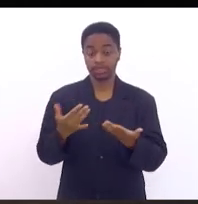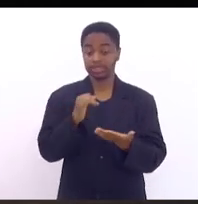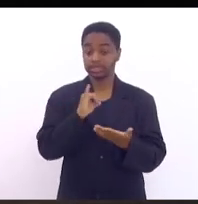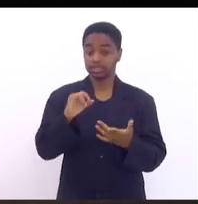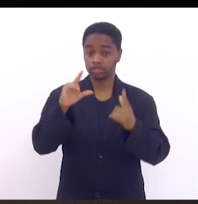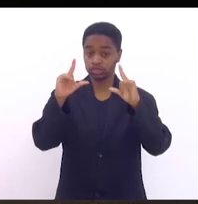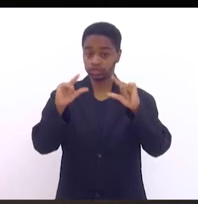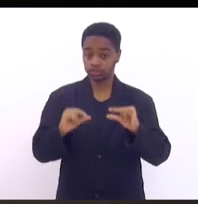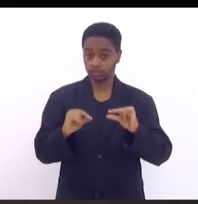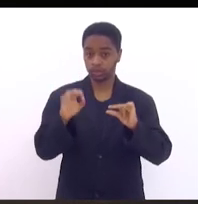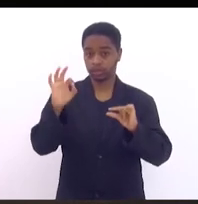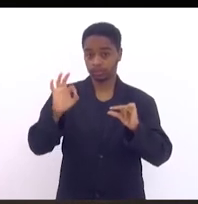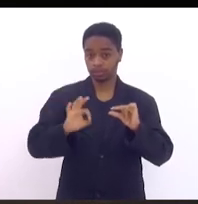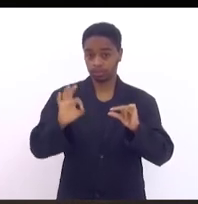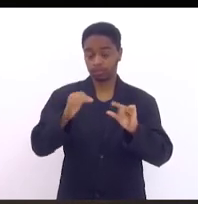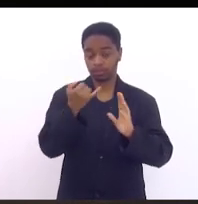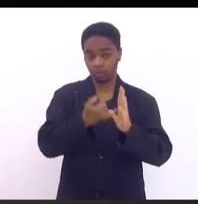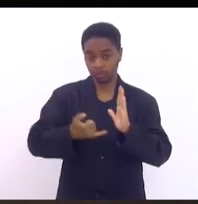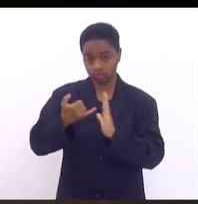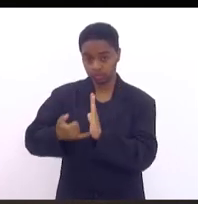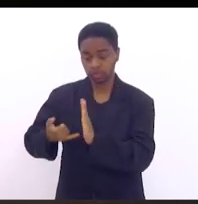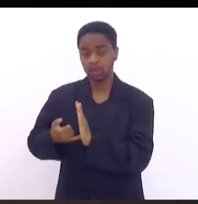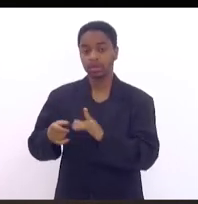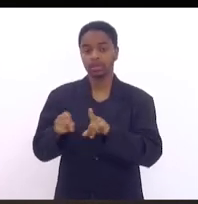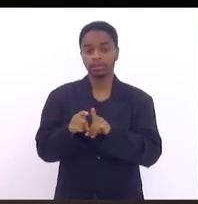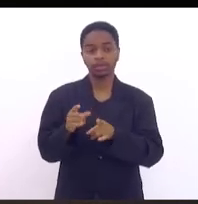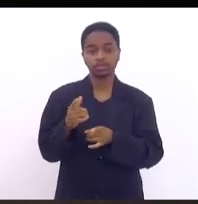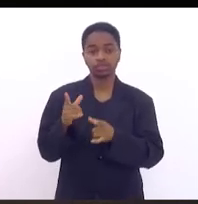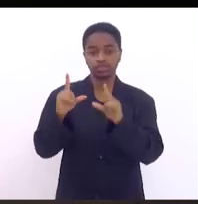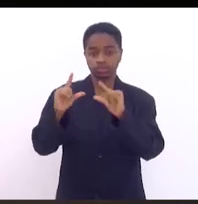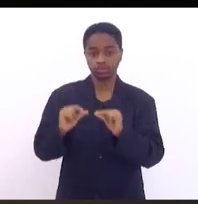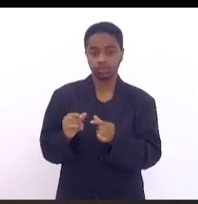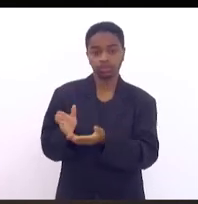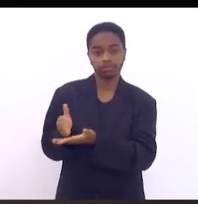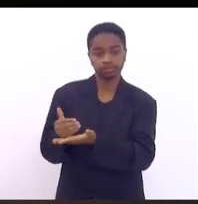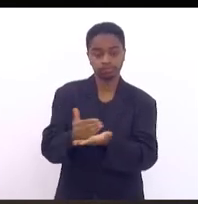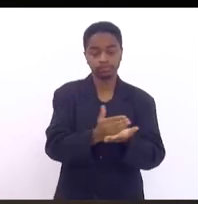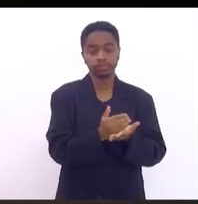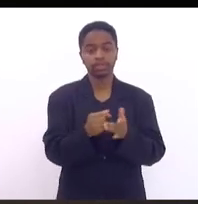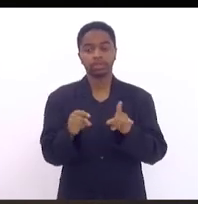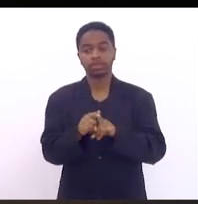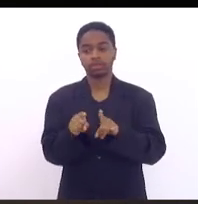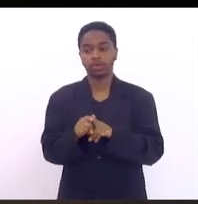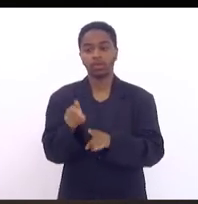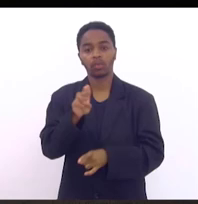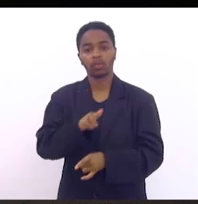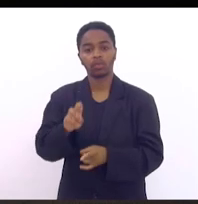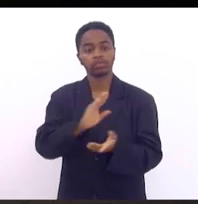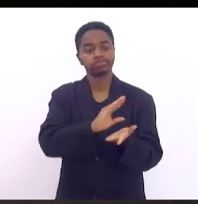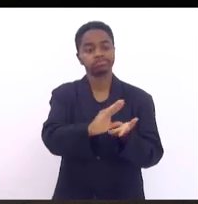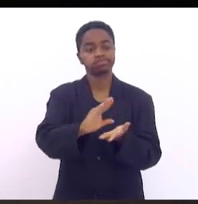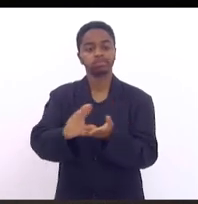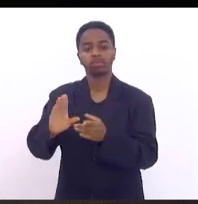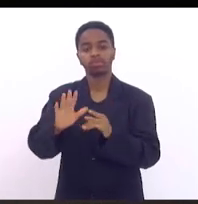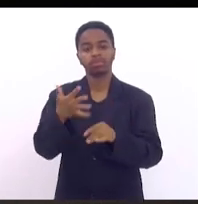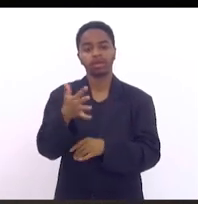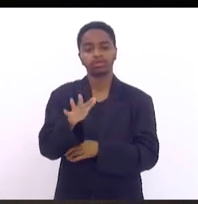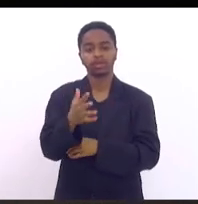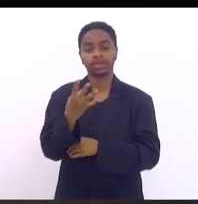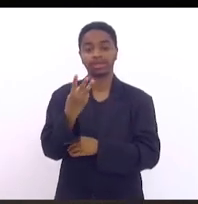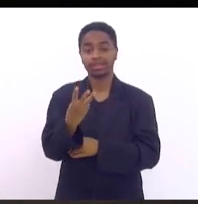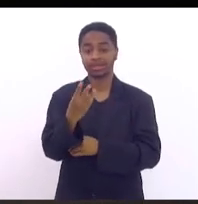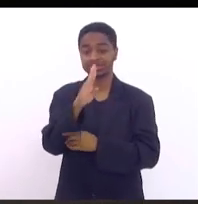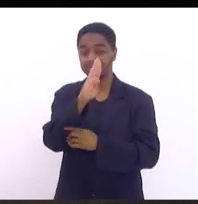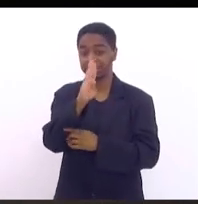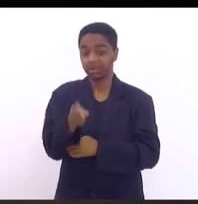o imposto, diminui a arrecadação e a aplicação desse recurso em valores aproximados em 3